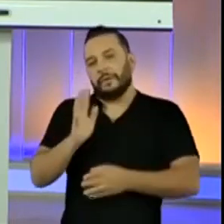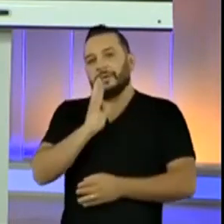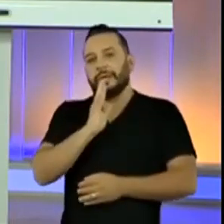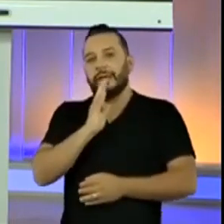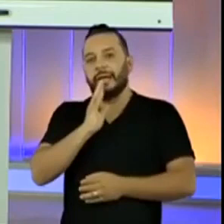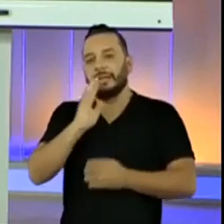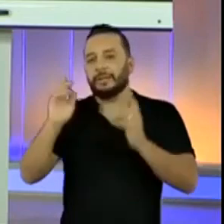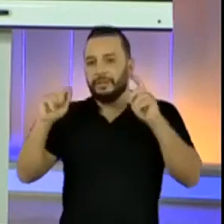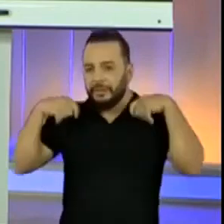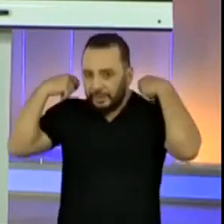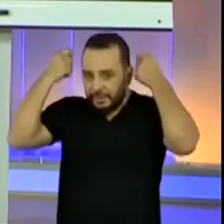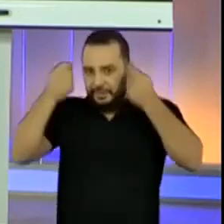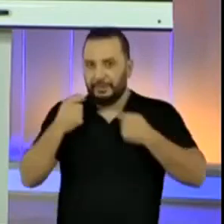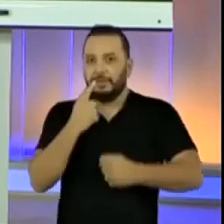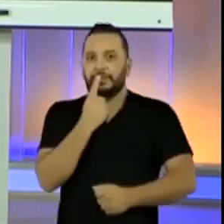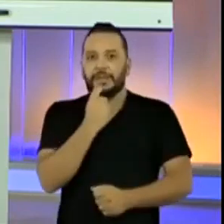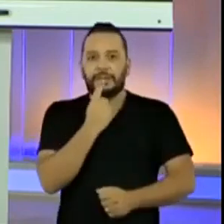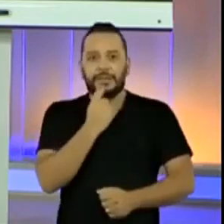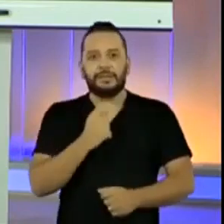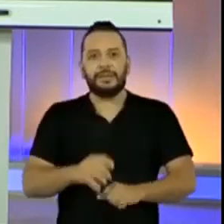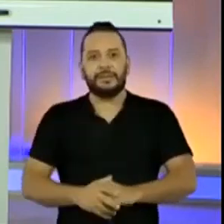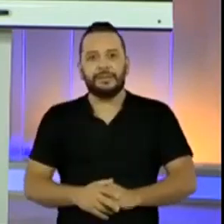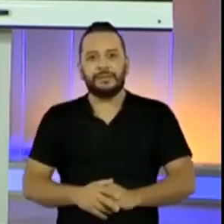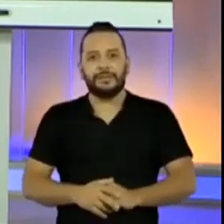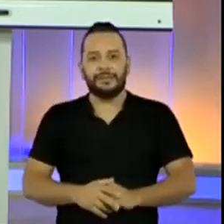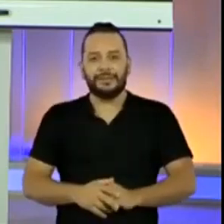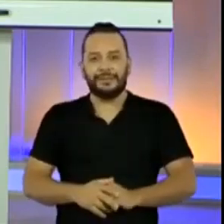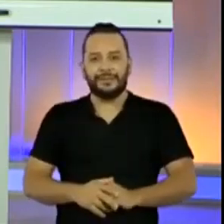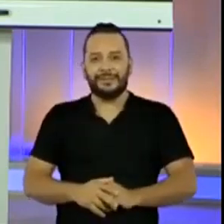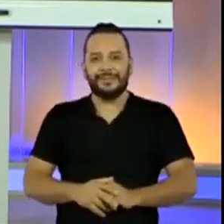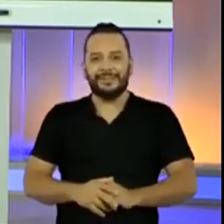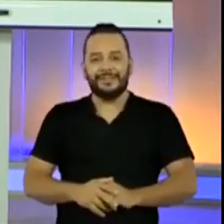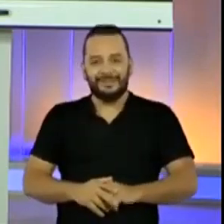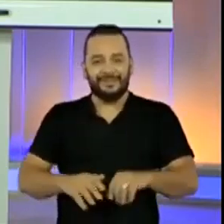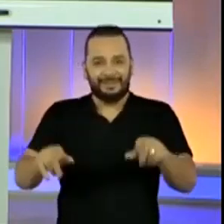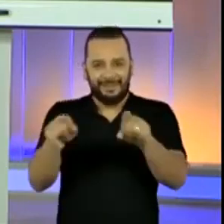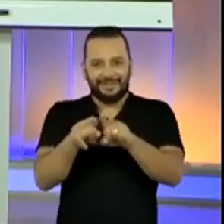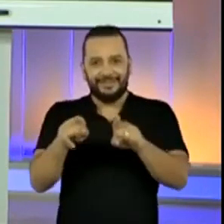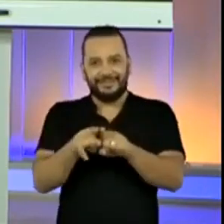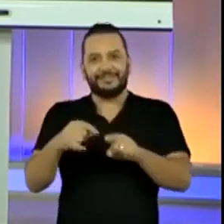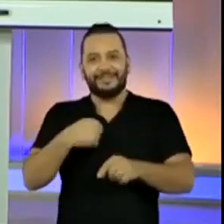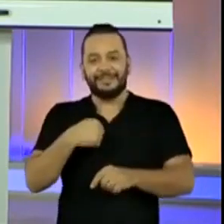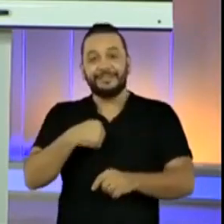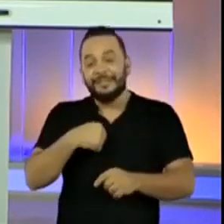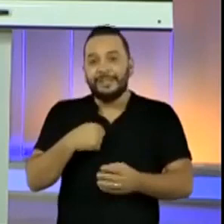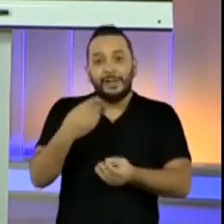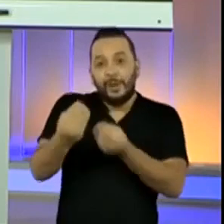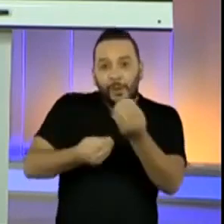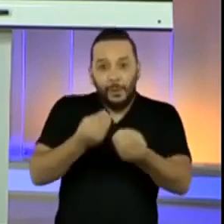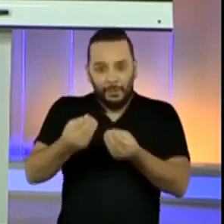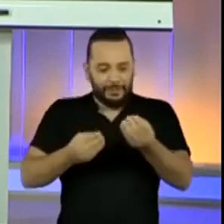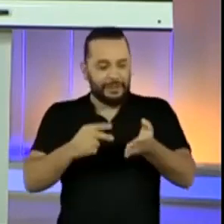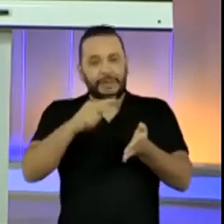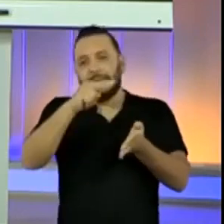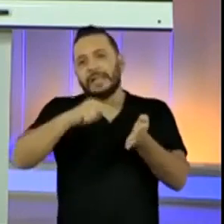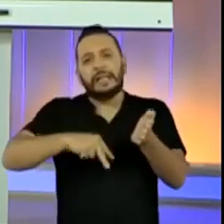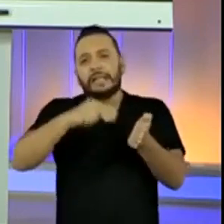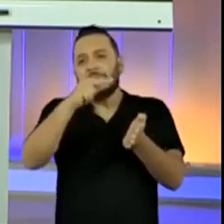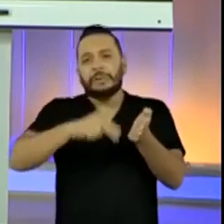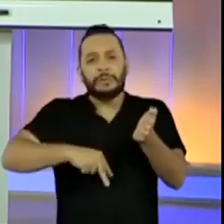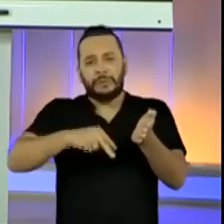o do Chapeuzinho Vermelho, tá bom? Antes da gente ir para a leitura, vamos pensar que quando a gente pensa